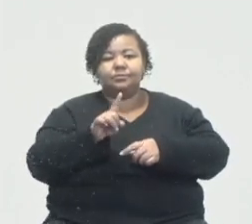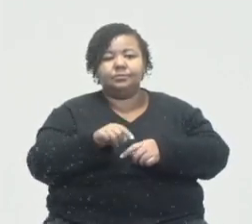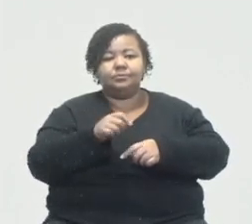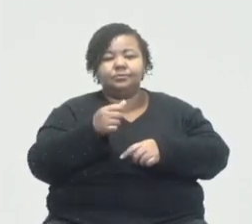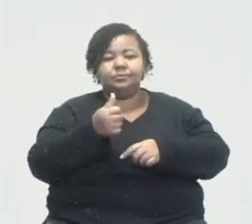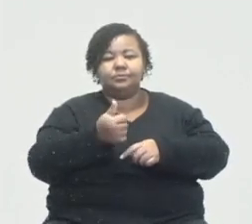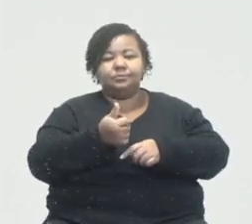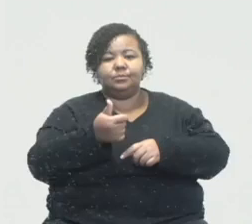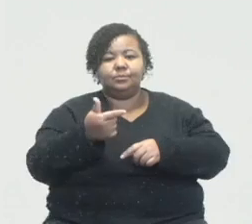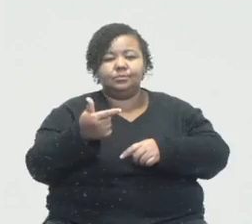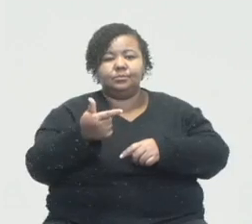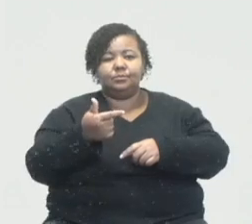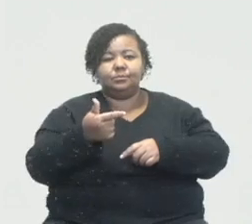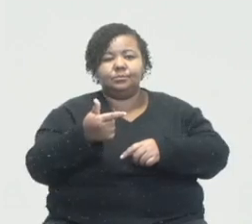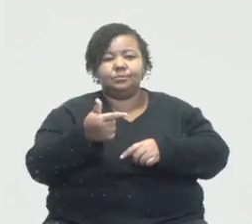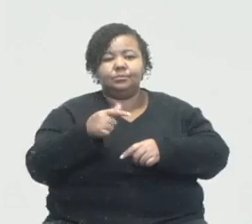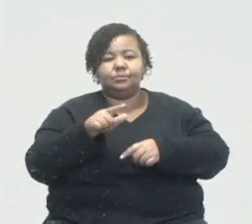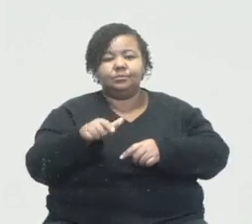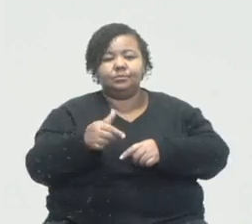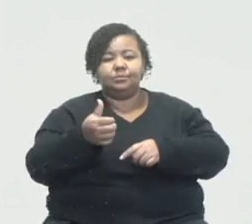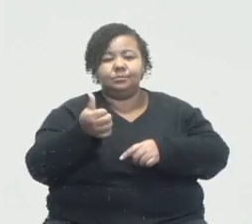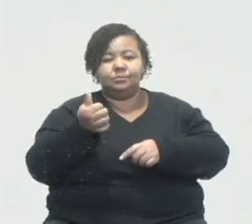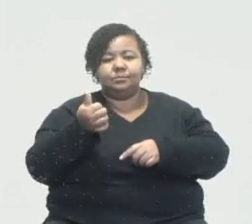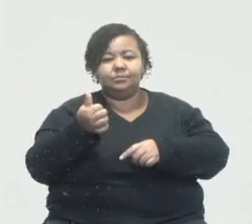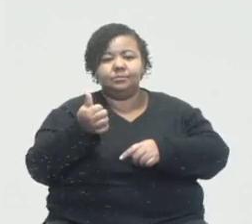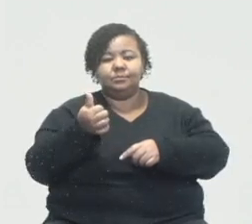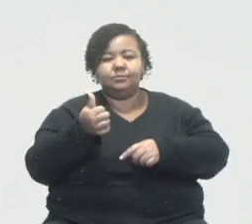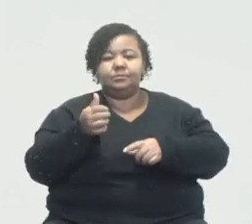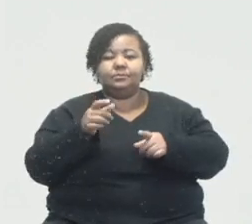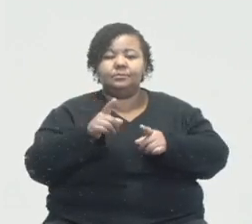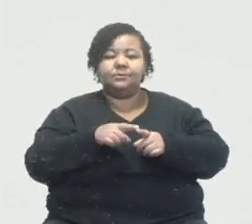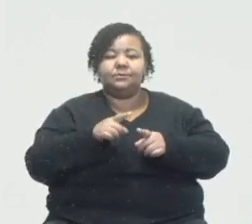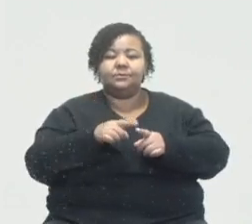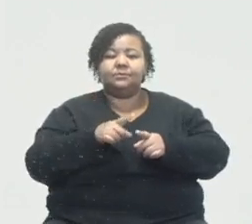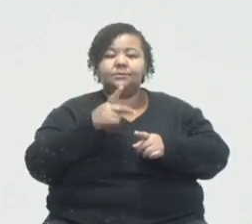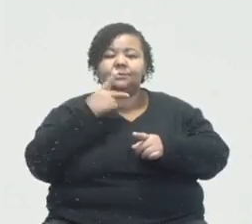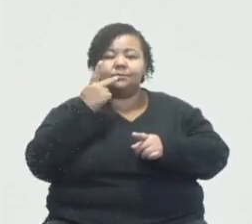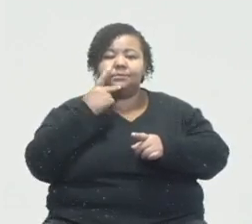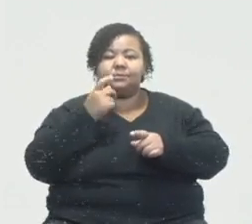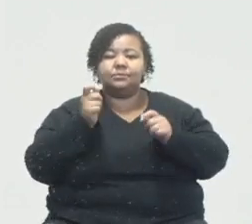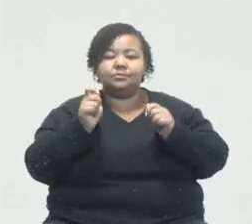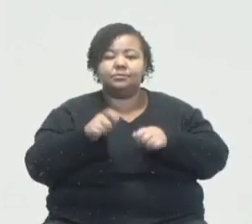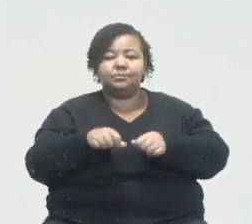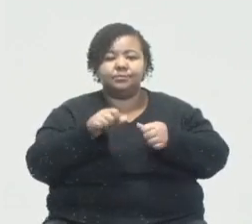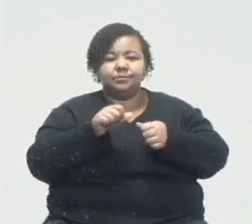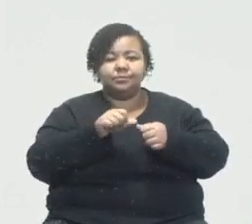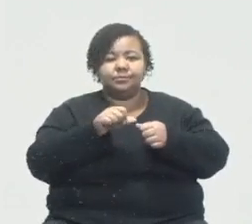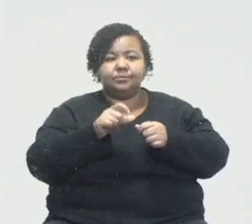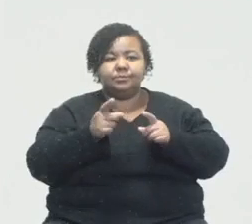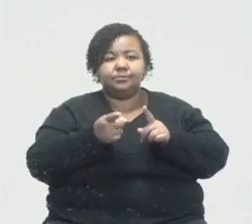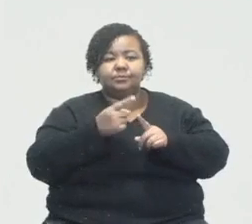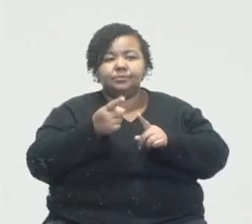12 e 6. Mas também falou que pode se realizar primeiro